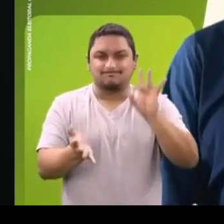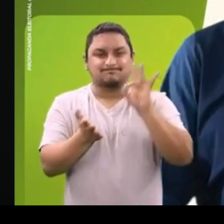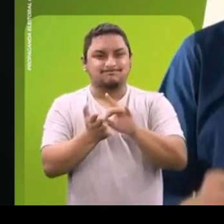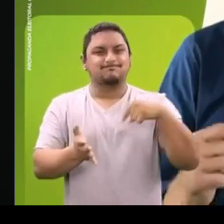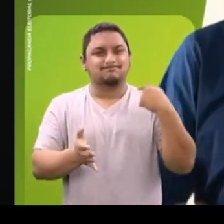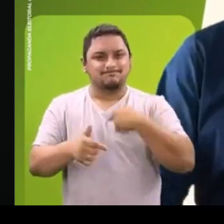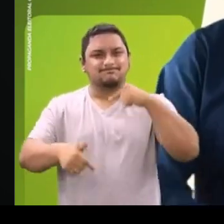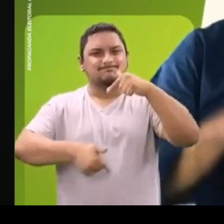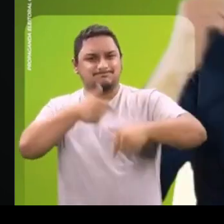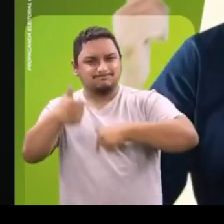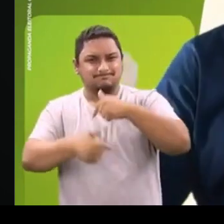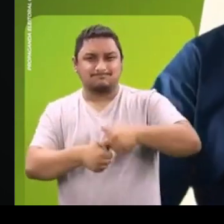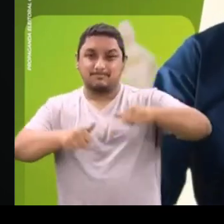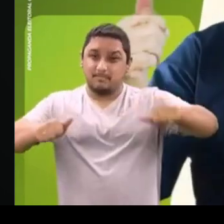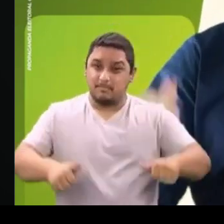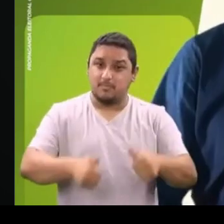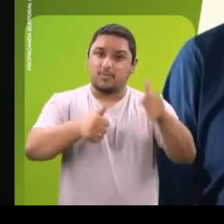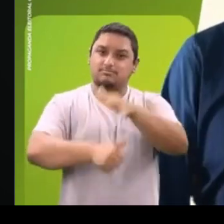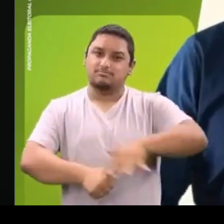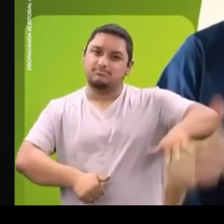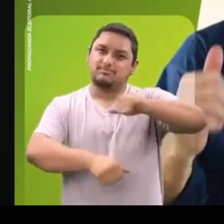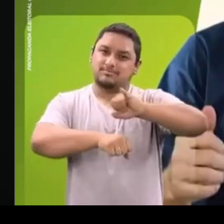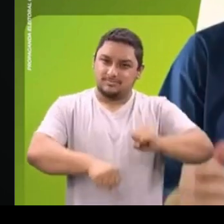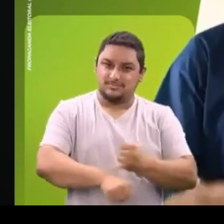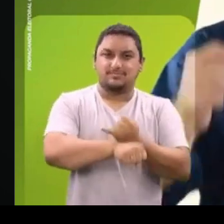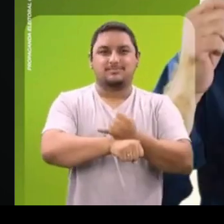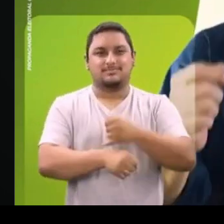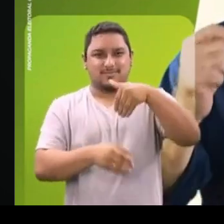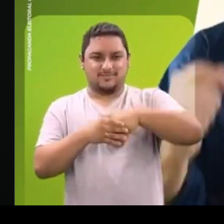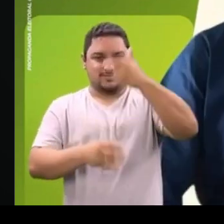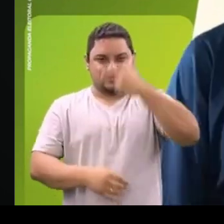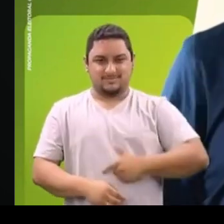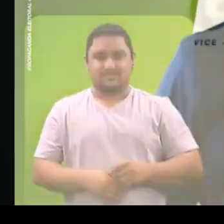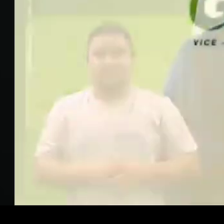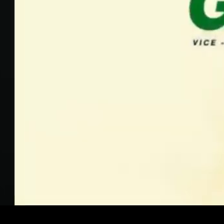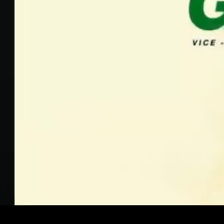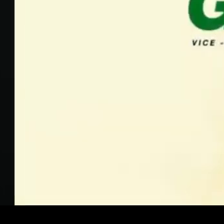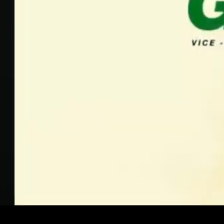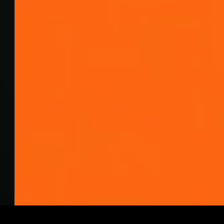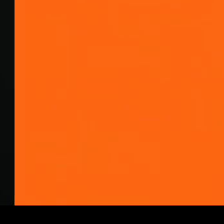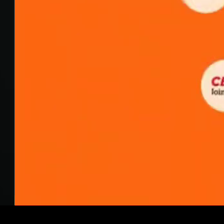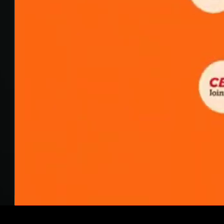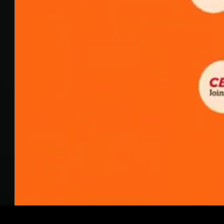certeza, faremos a diferença por toda Joinville. Henrique 15030.